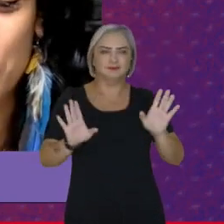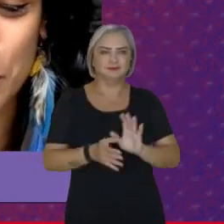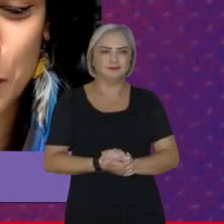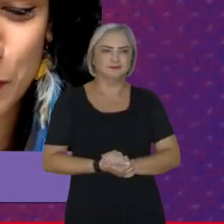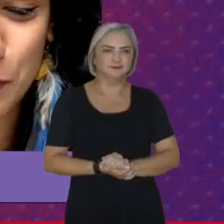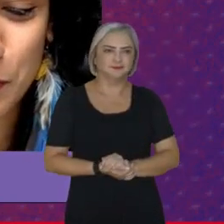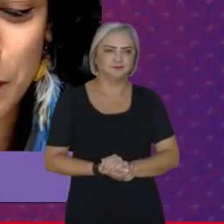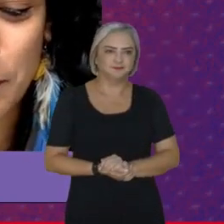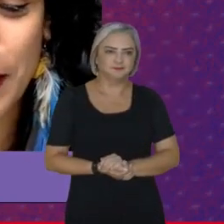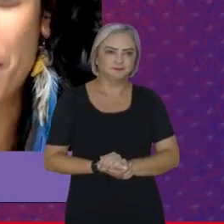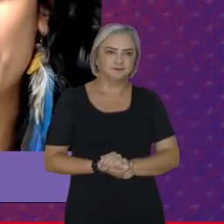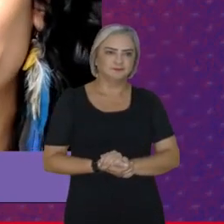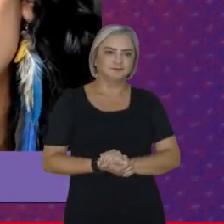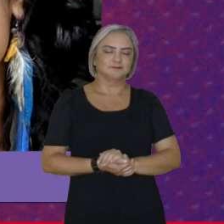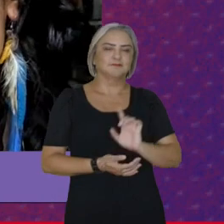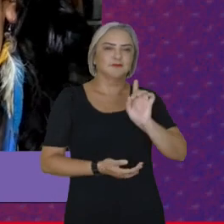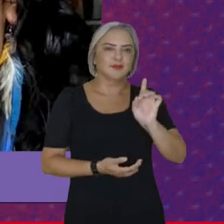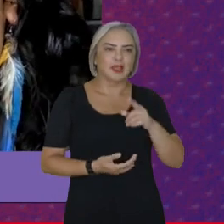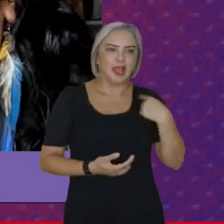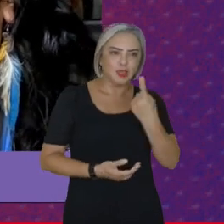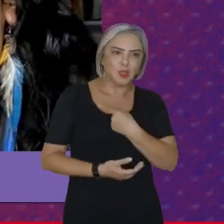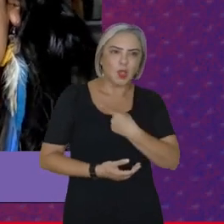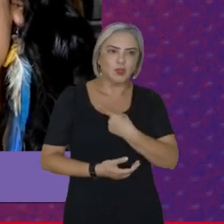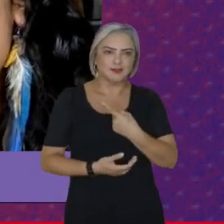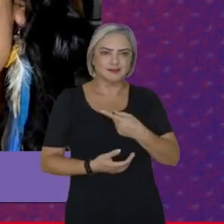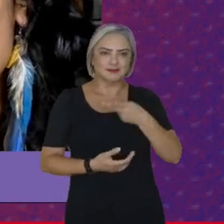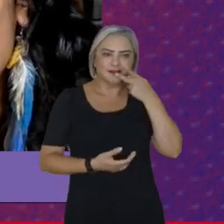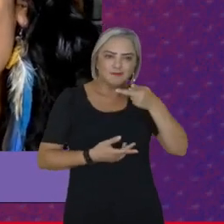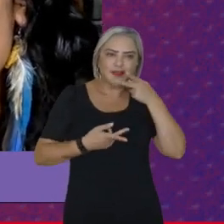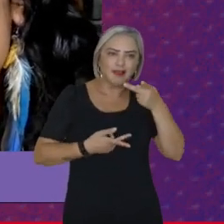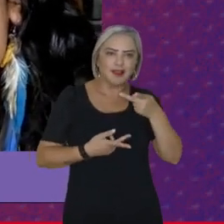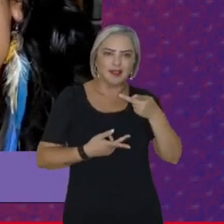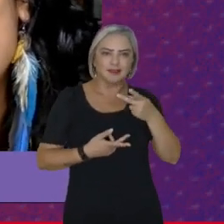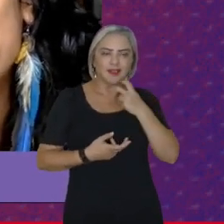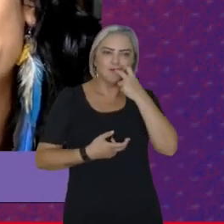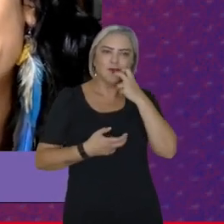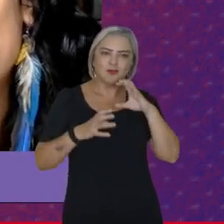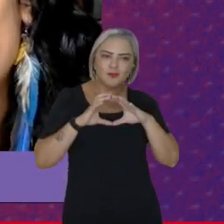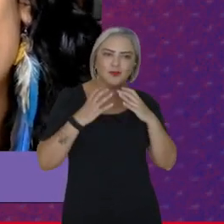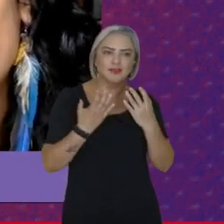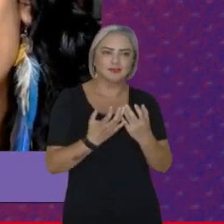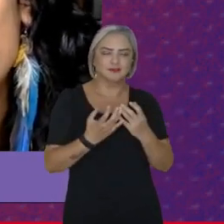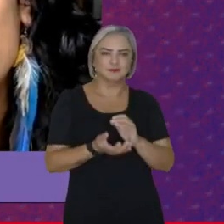enfim, isso não... A palavra é nossa aqui, nossa voz é coletiva.